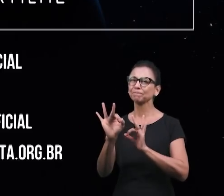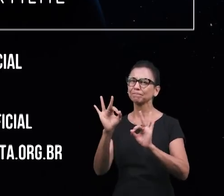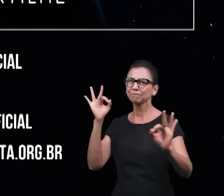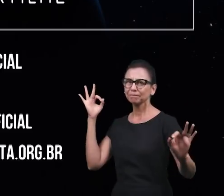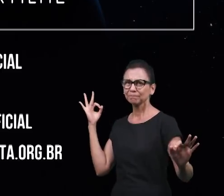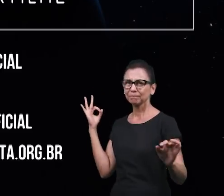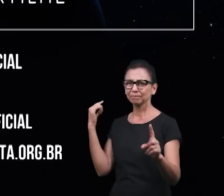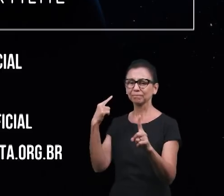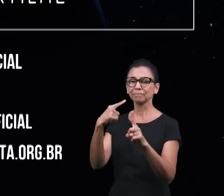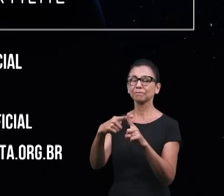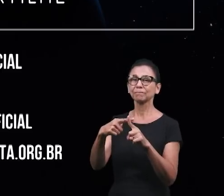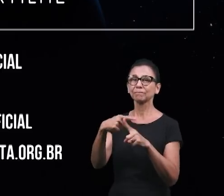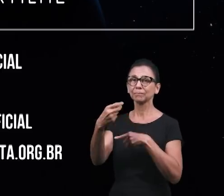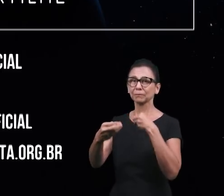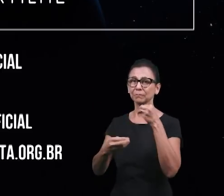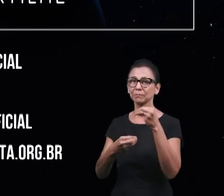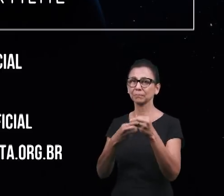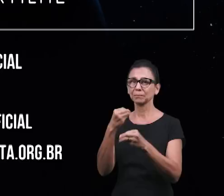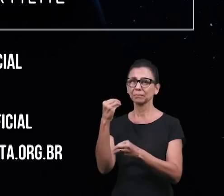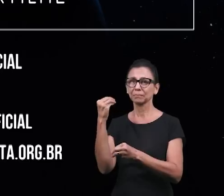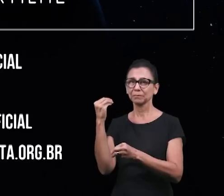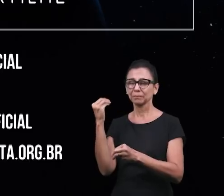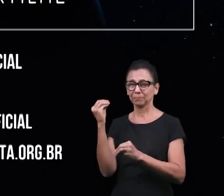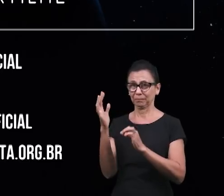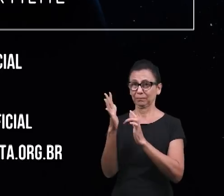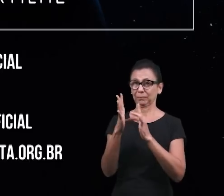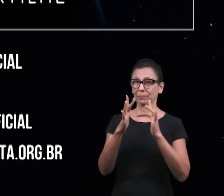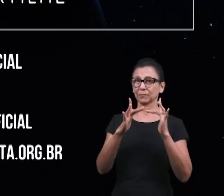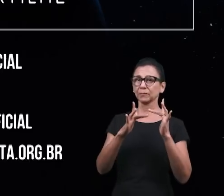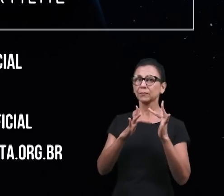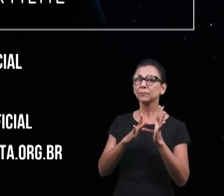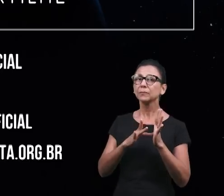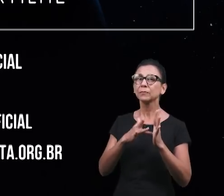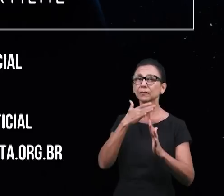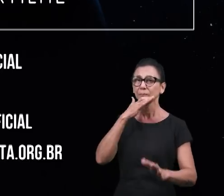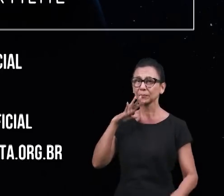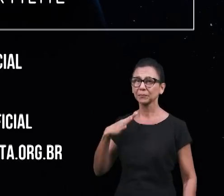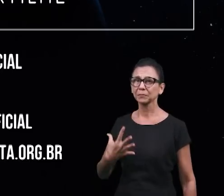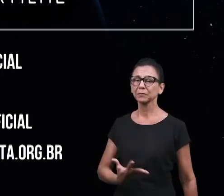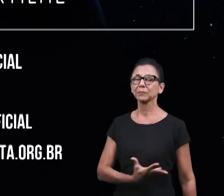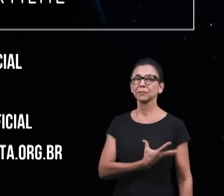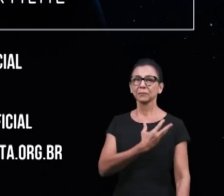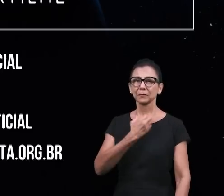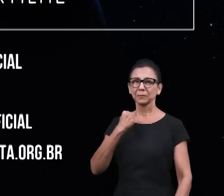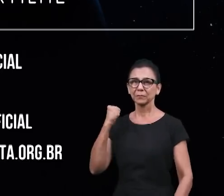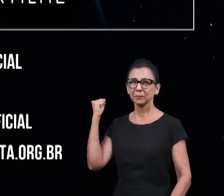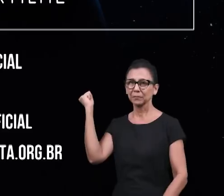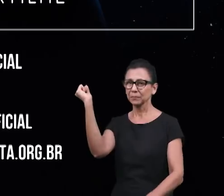A cruz do Salvador.